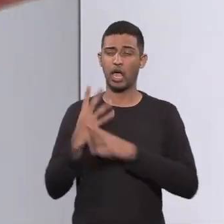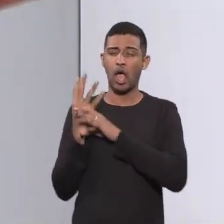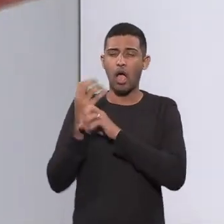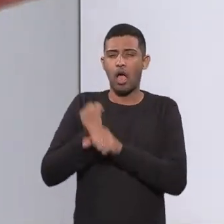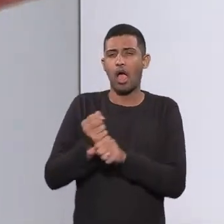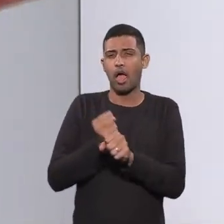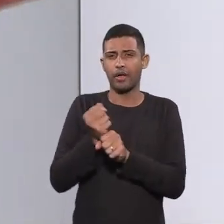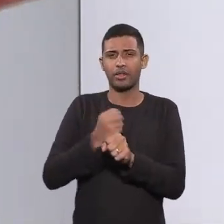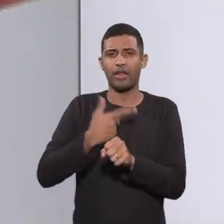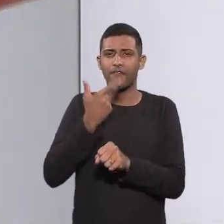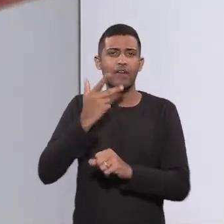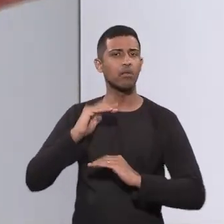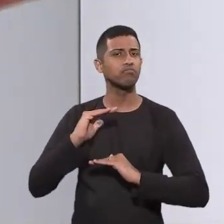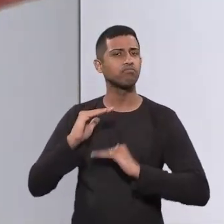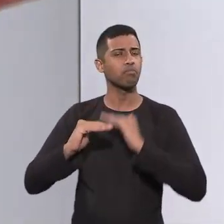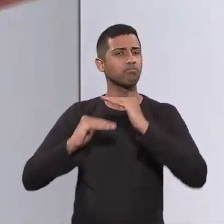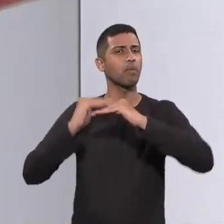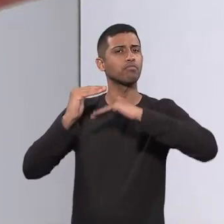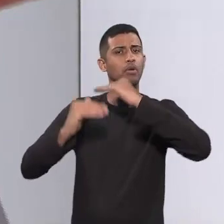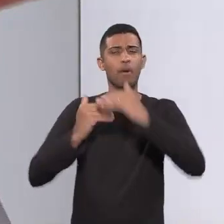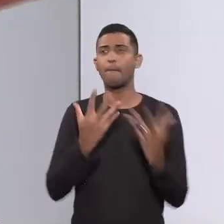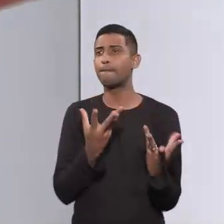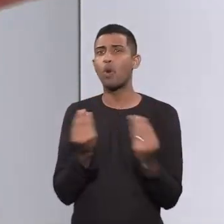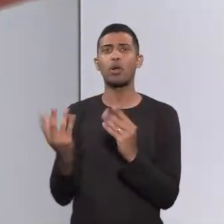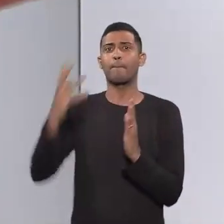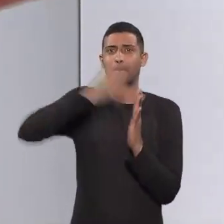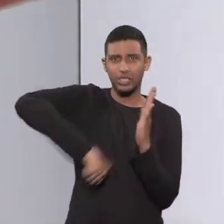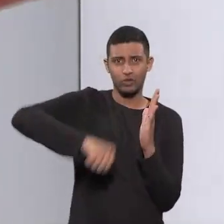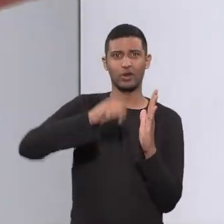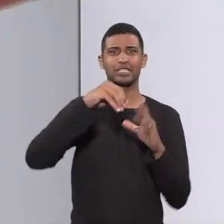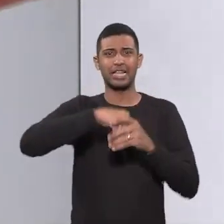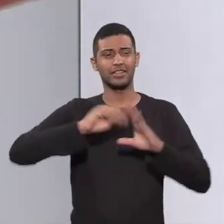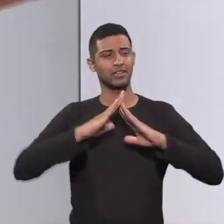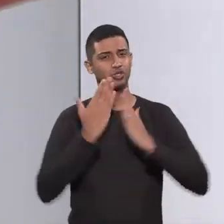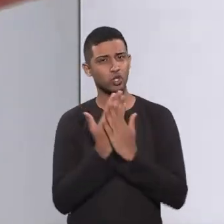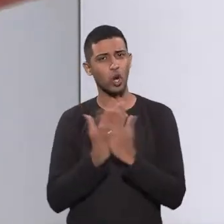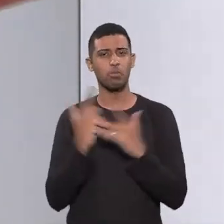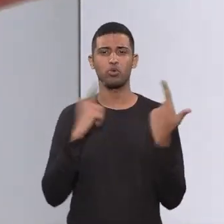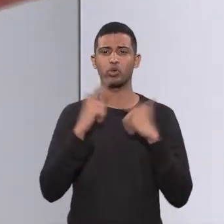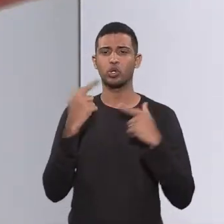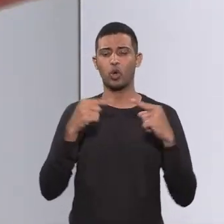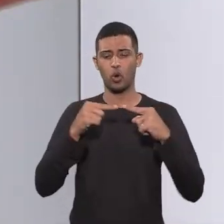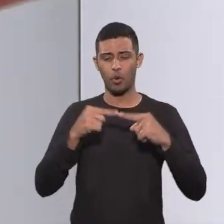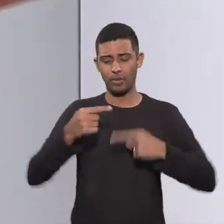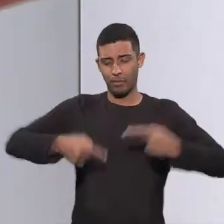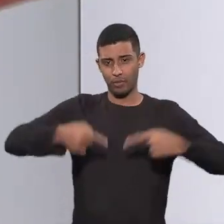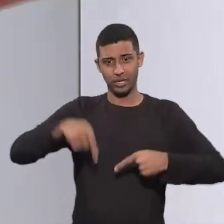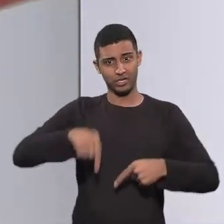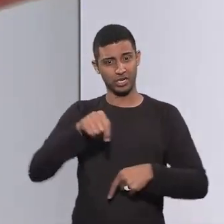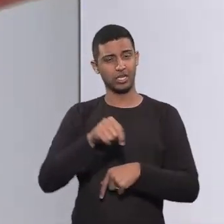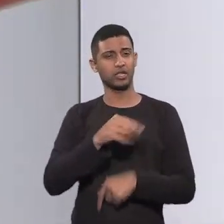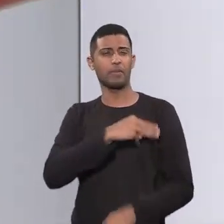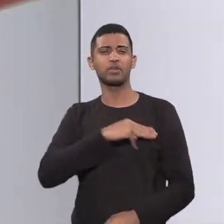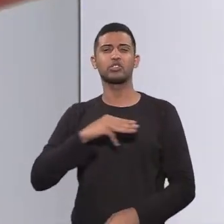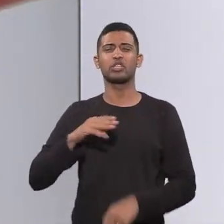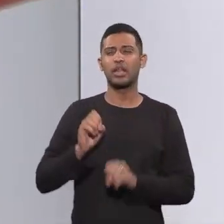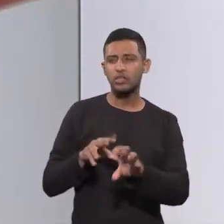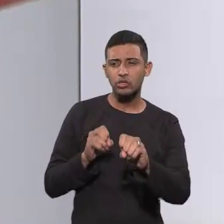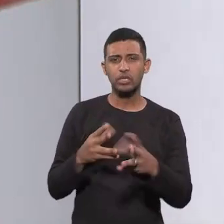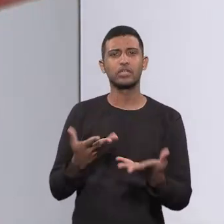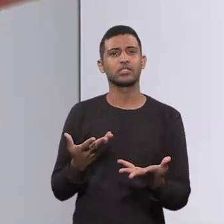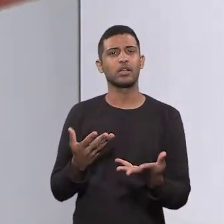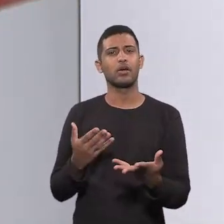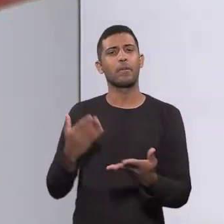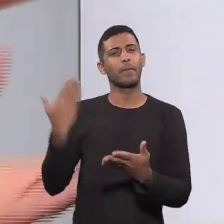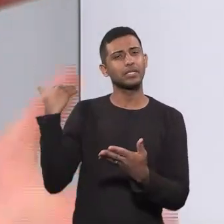últimos anos, uma evolução do número de matrículas graças a uma política de inclusão que foi desenvolvida pelo Ministério da Educação desde a década de